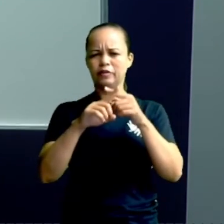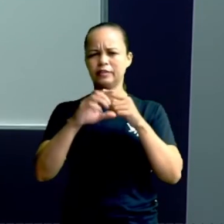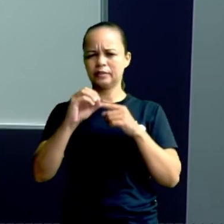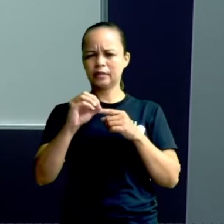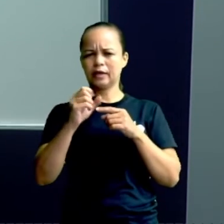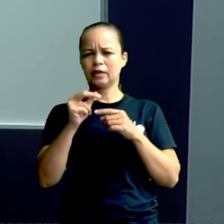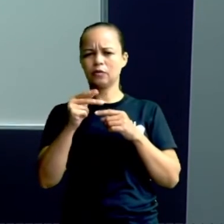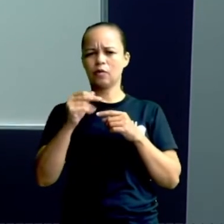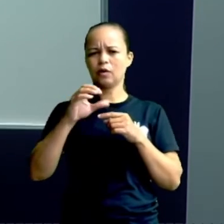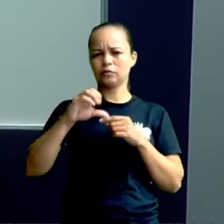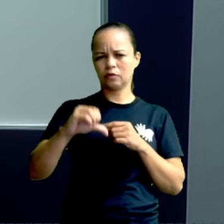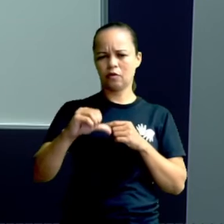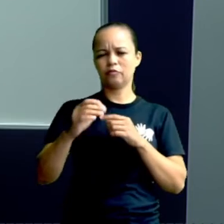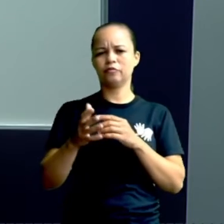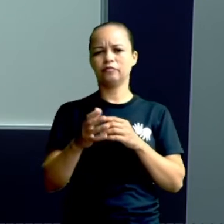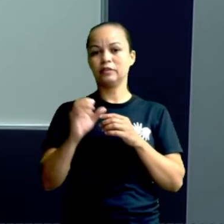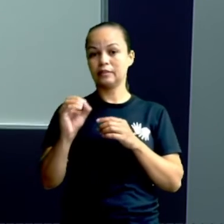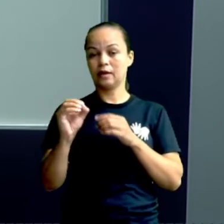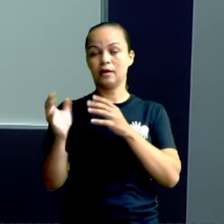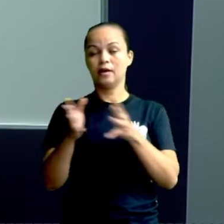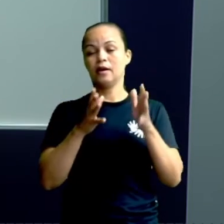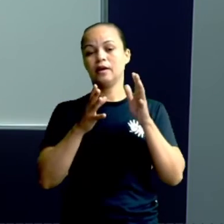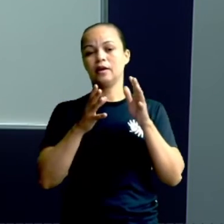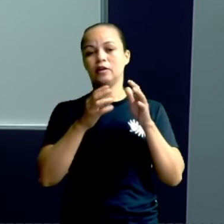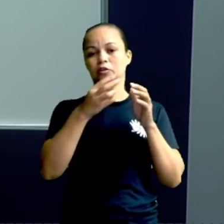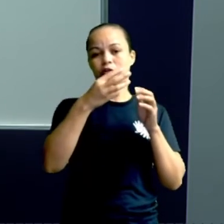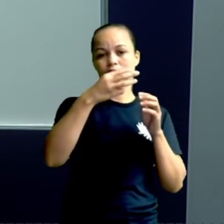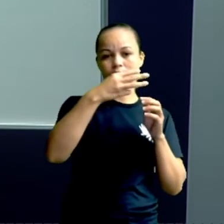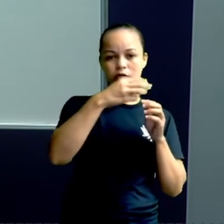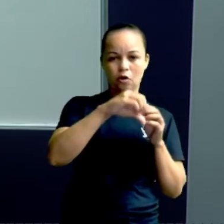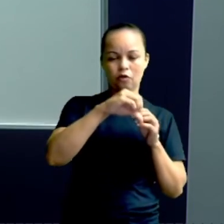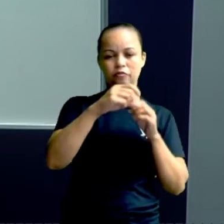nada. 9 vezes 6,